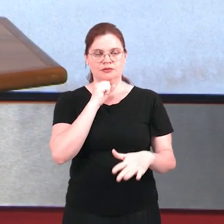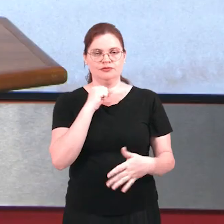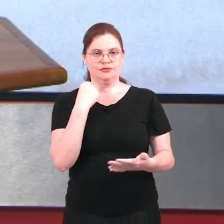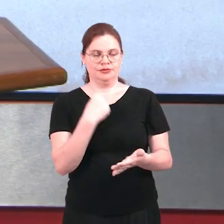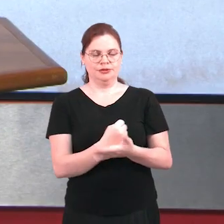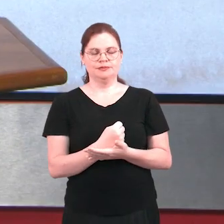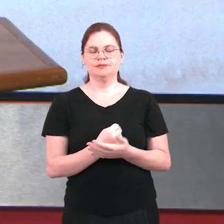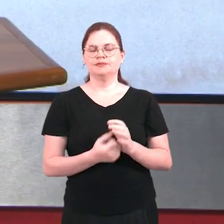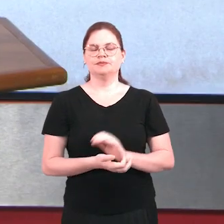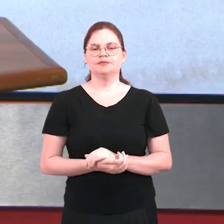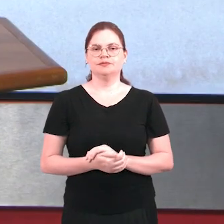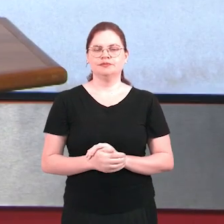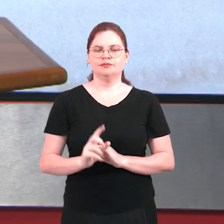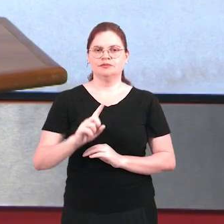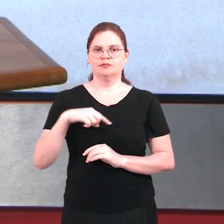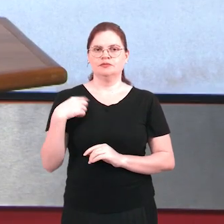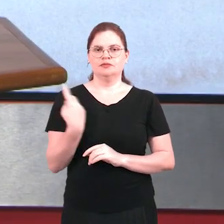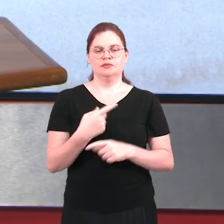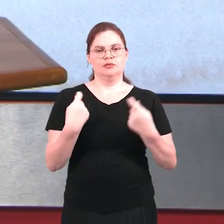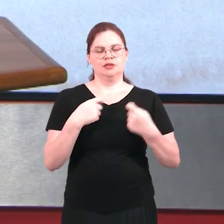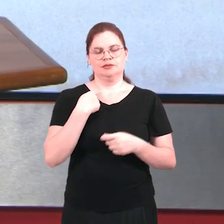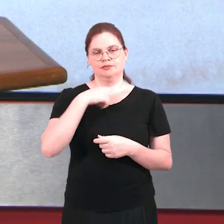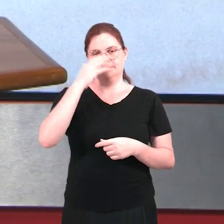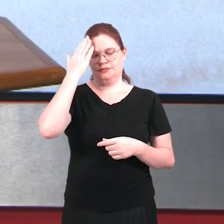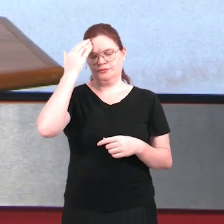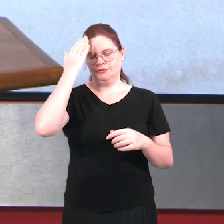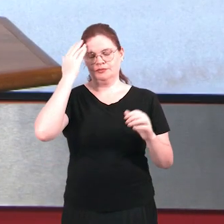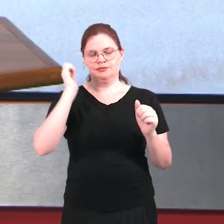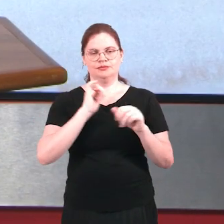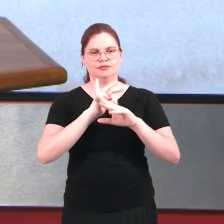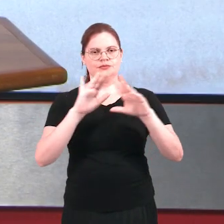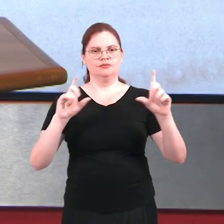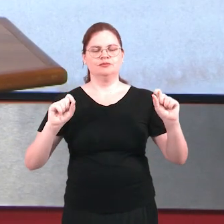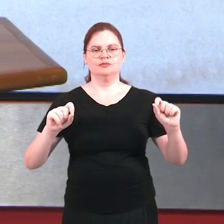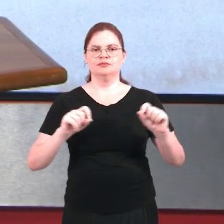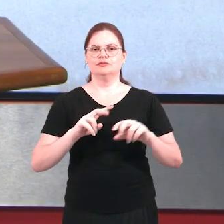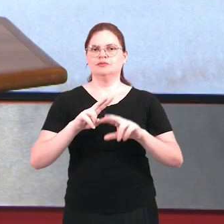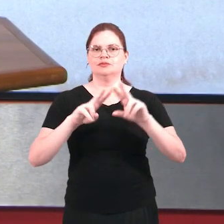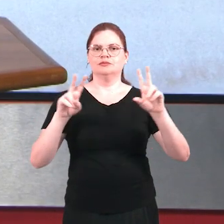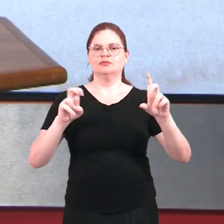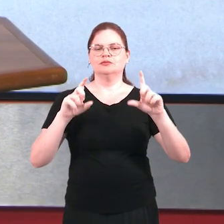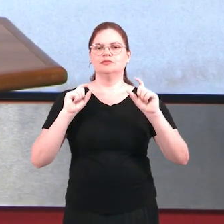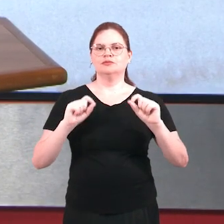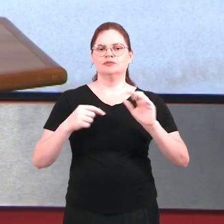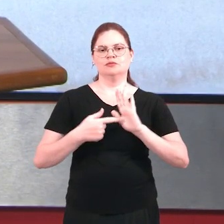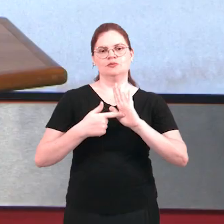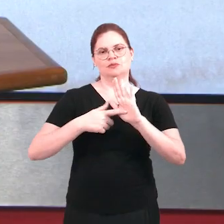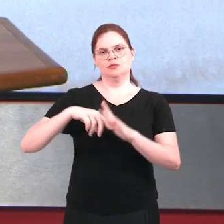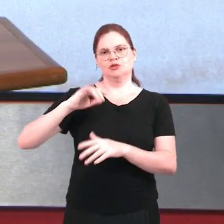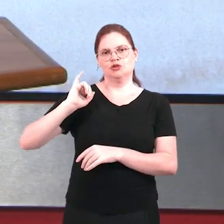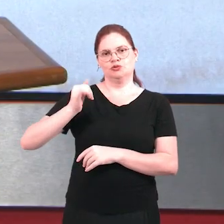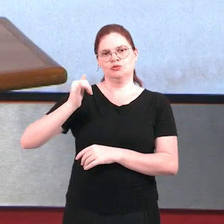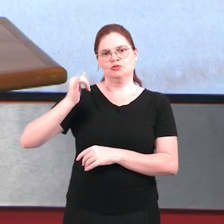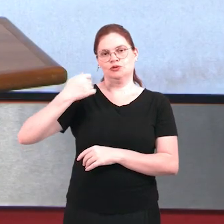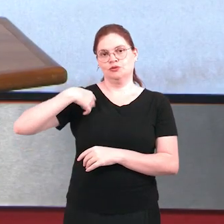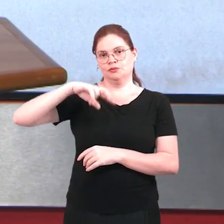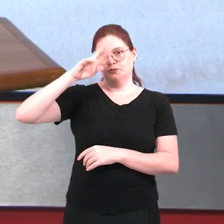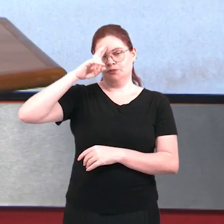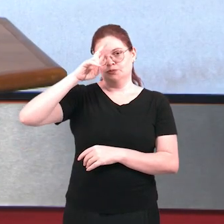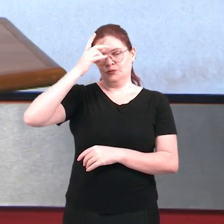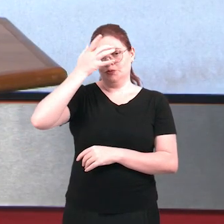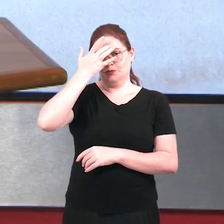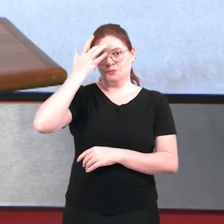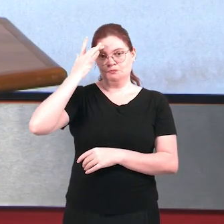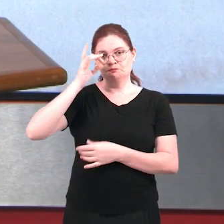Testamento, é importante que saibamos que se trata de relatos sobre pessoas reais